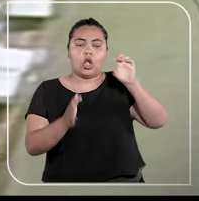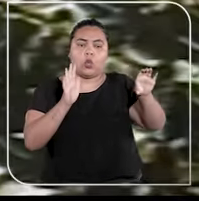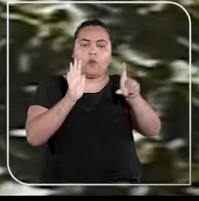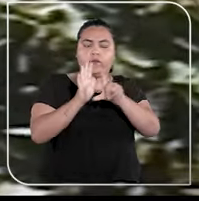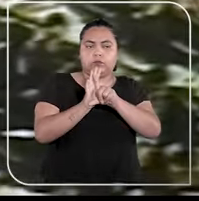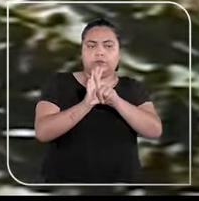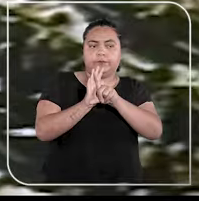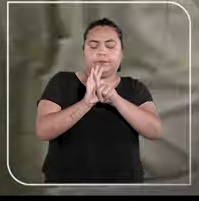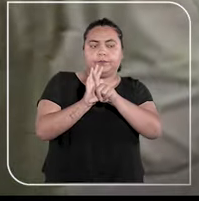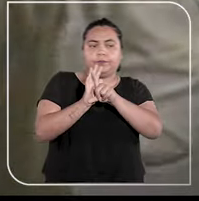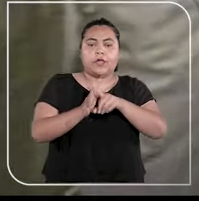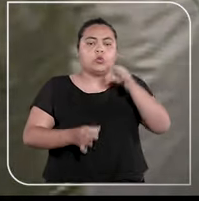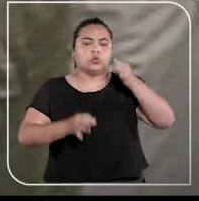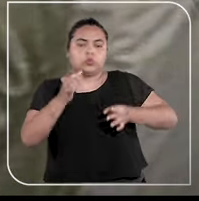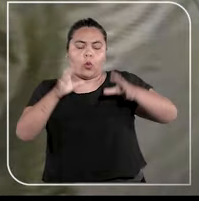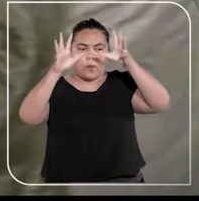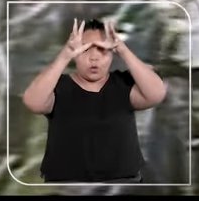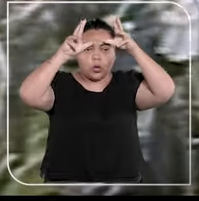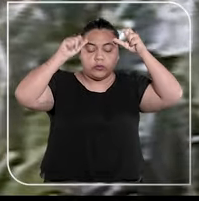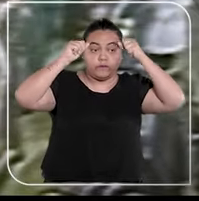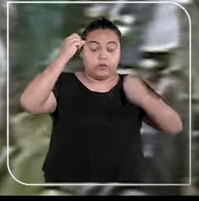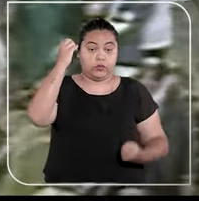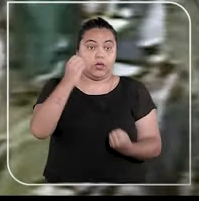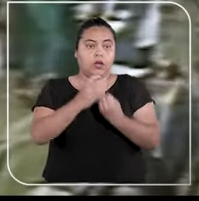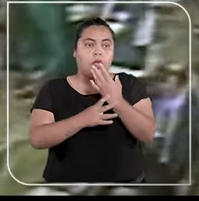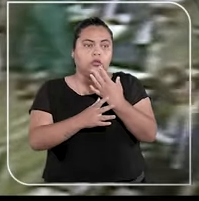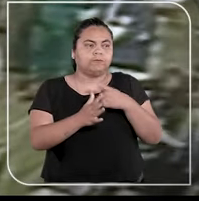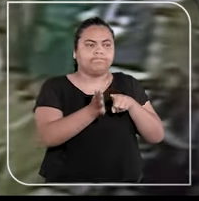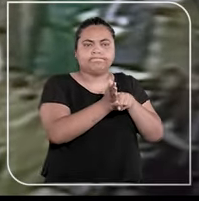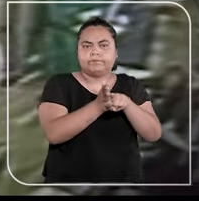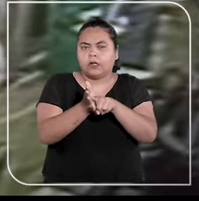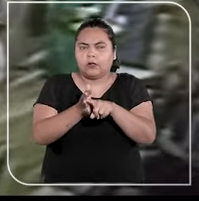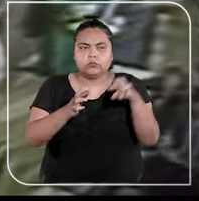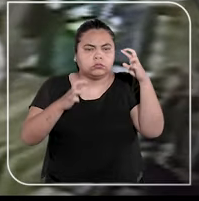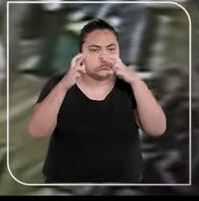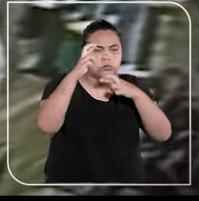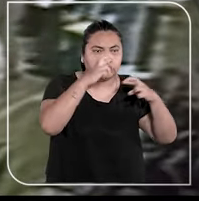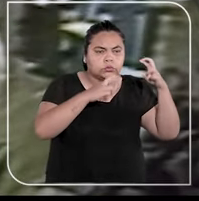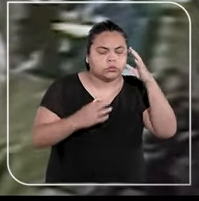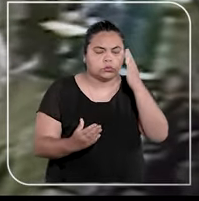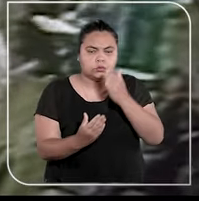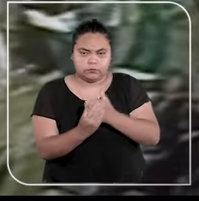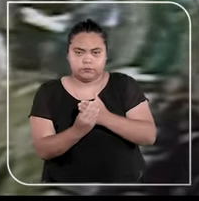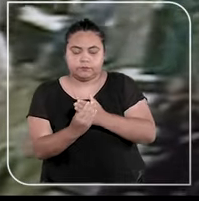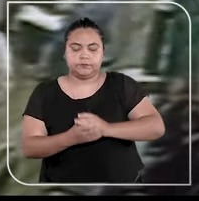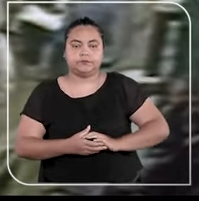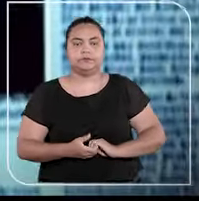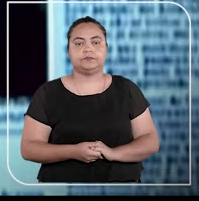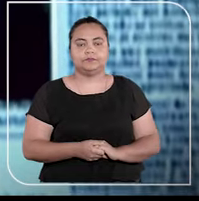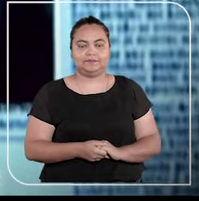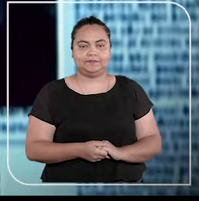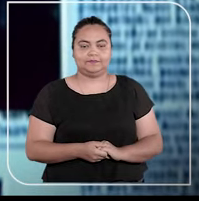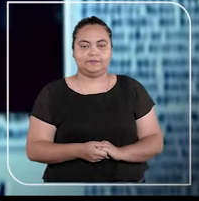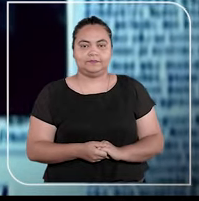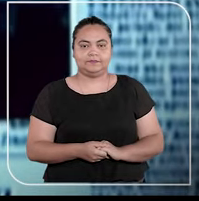nova Constituição. O Superior Tribunal de Justiça foi criado para analisar os processos em última instância.